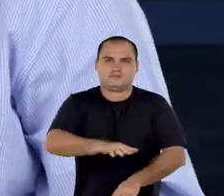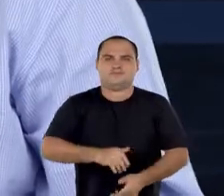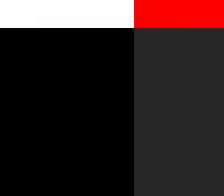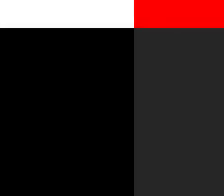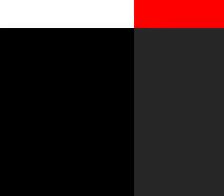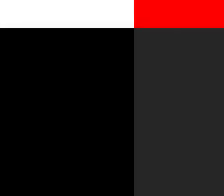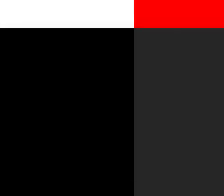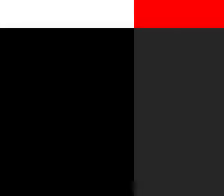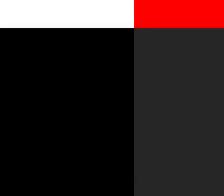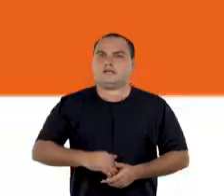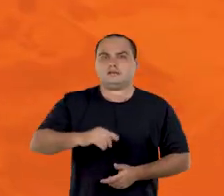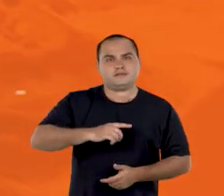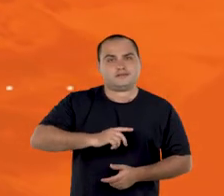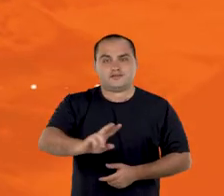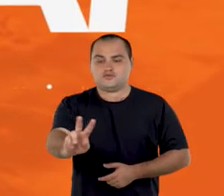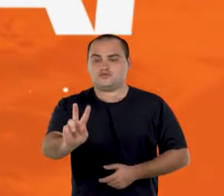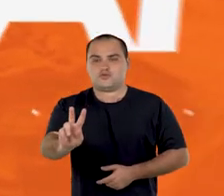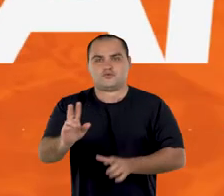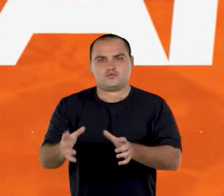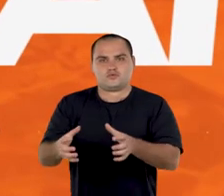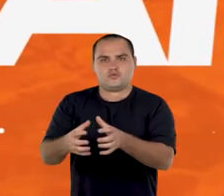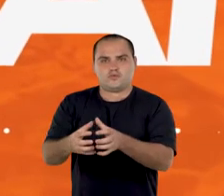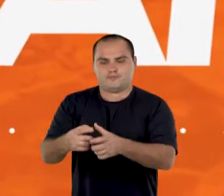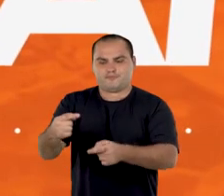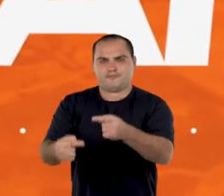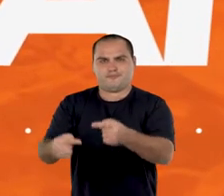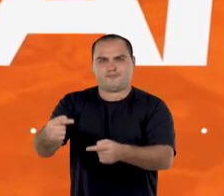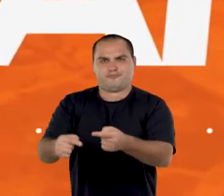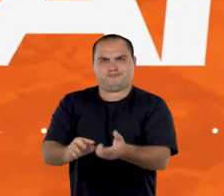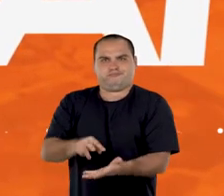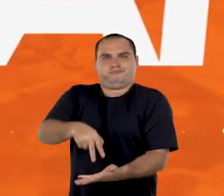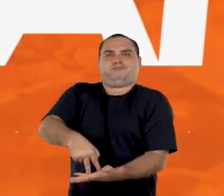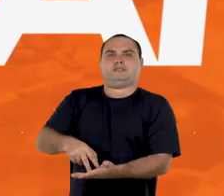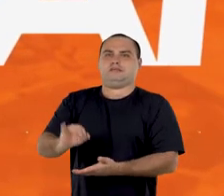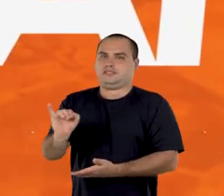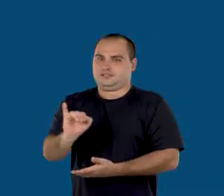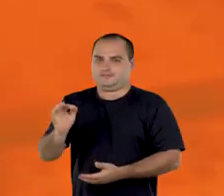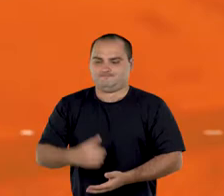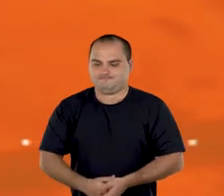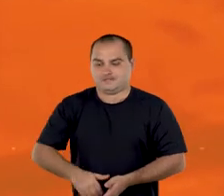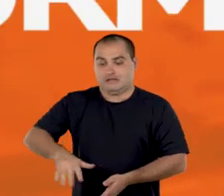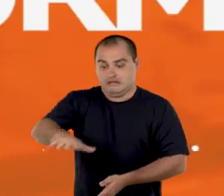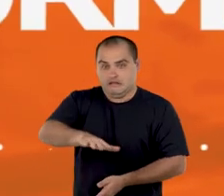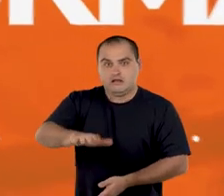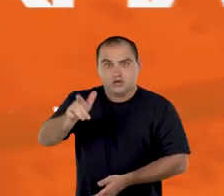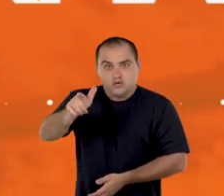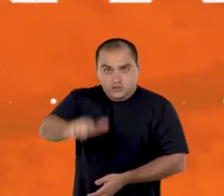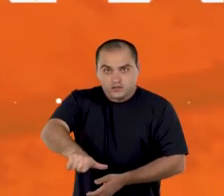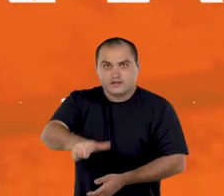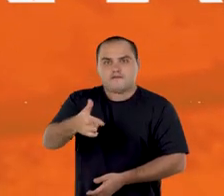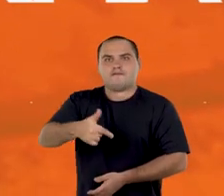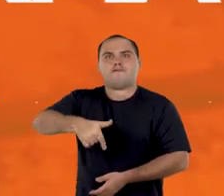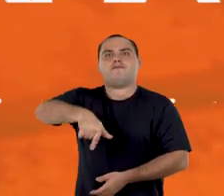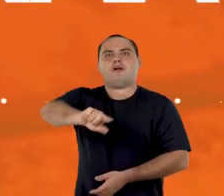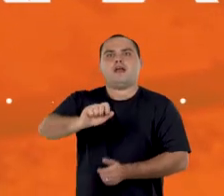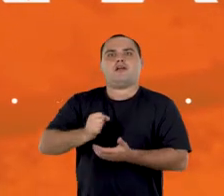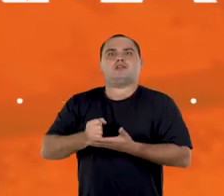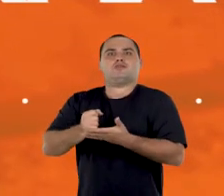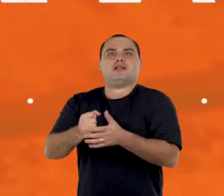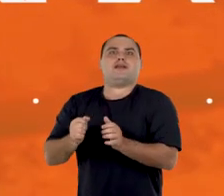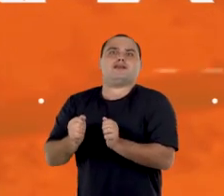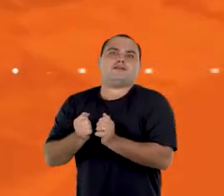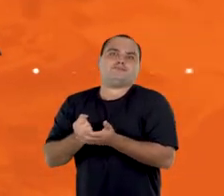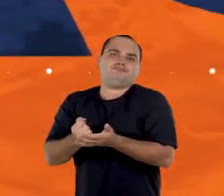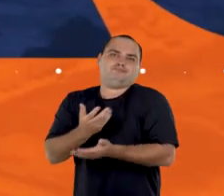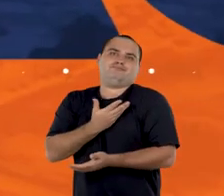gente. Existem dois grupos brigando pelo poder em Itajaí. Aquele que vencer vai governar para a sua